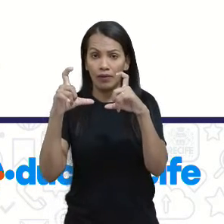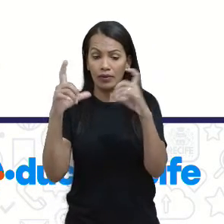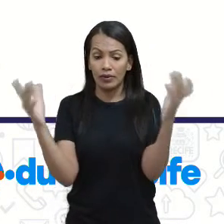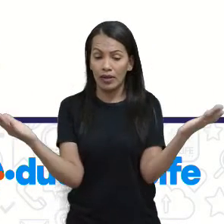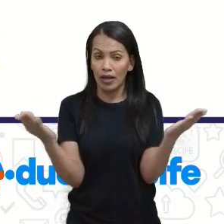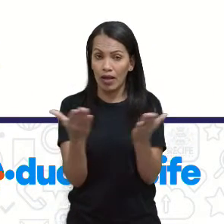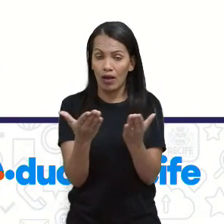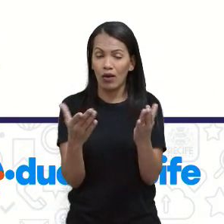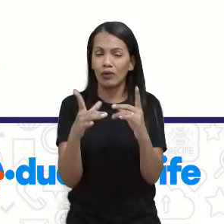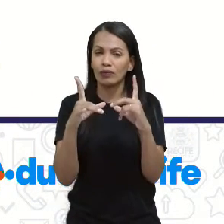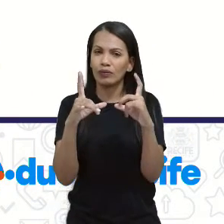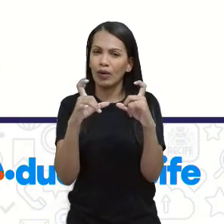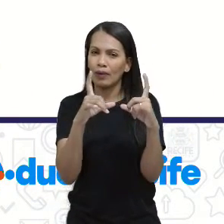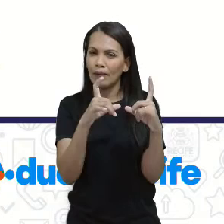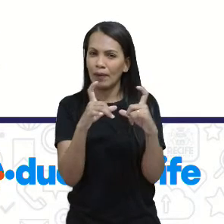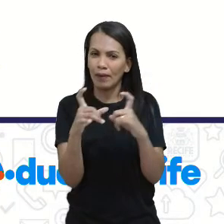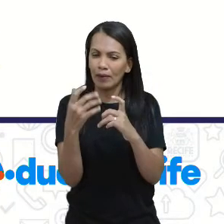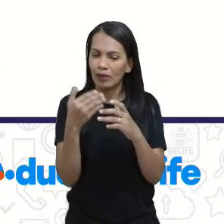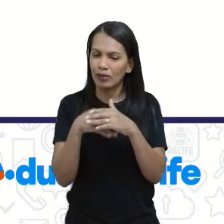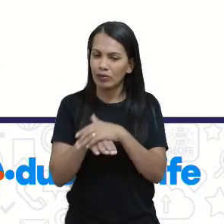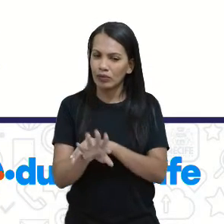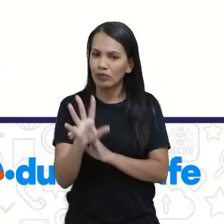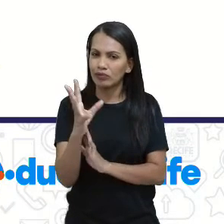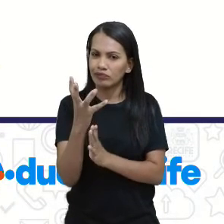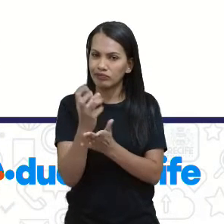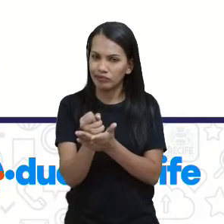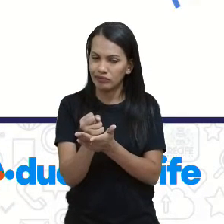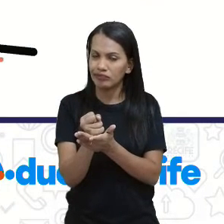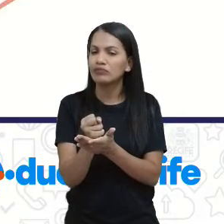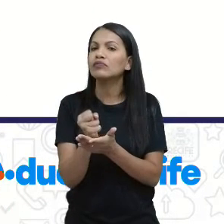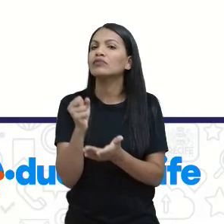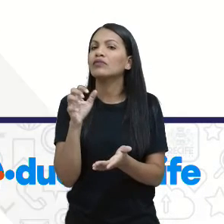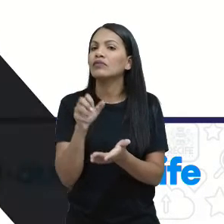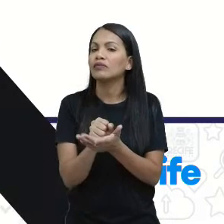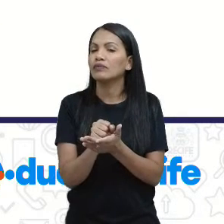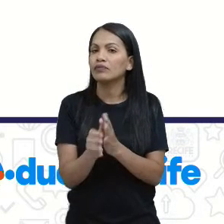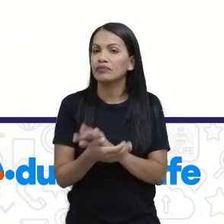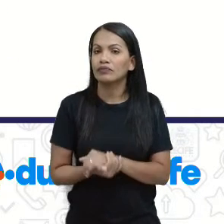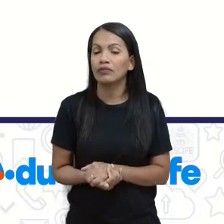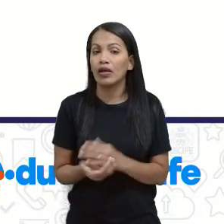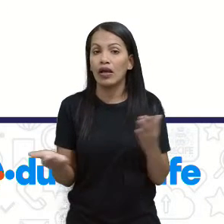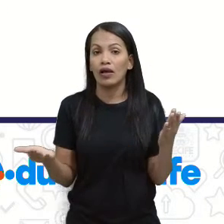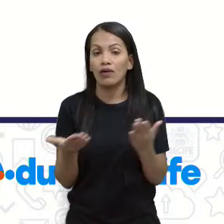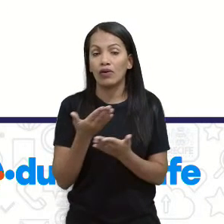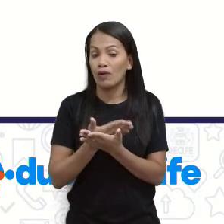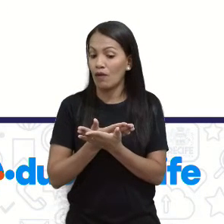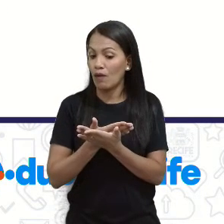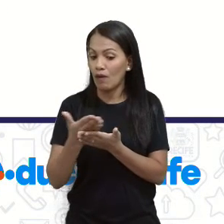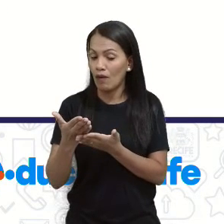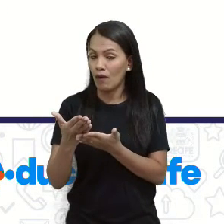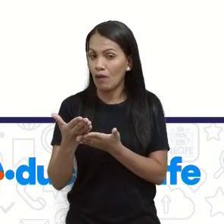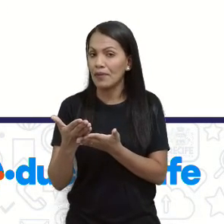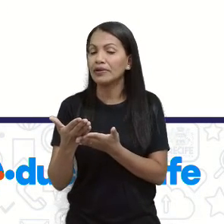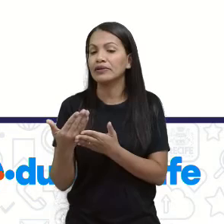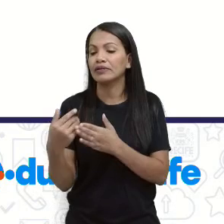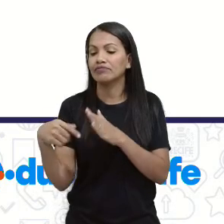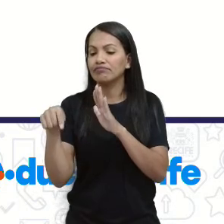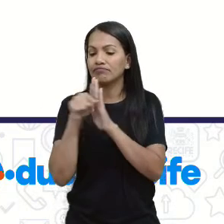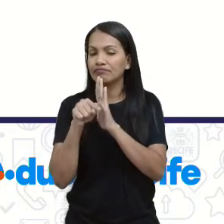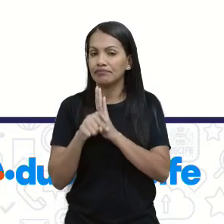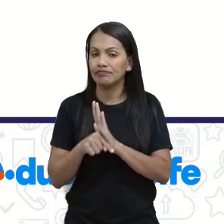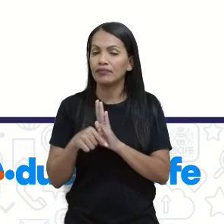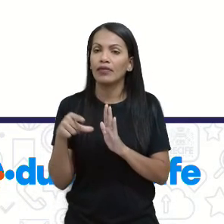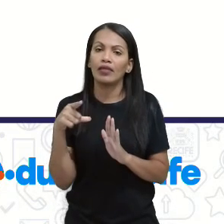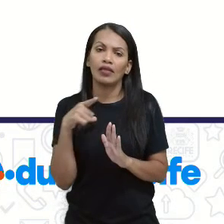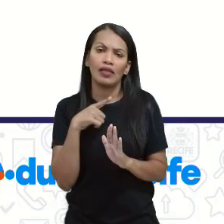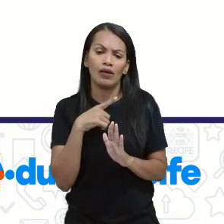né, esses elementos se compõem um triângulo, tá bom? E aí a gente vai começar a montar algumas fórmulas. Eu tenho cada